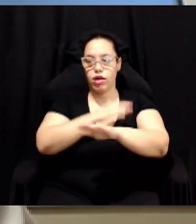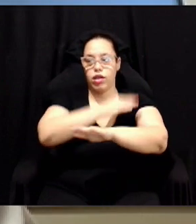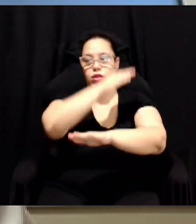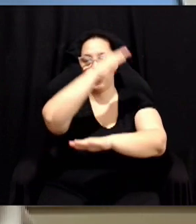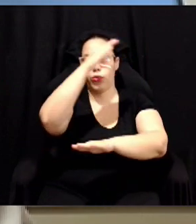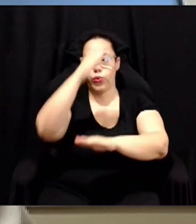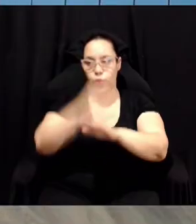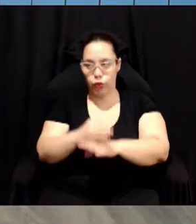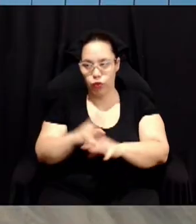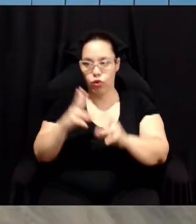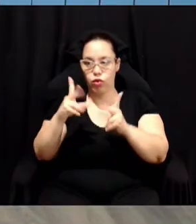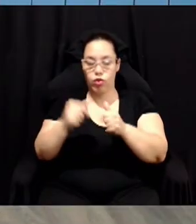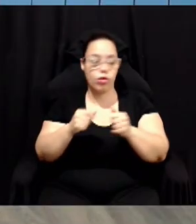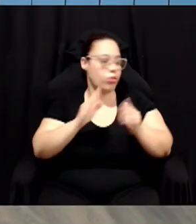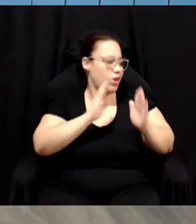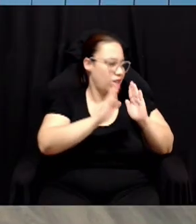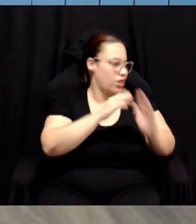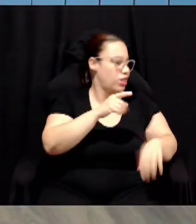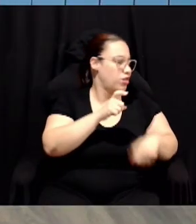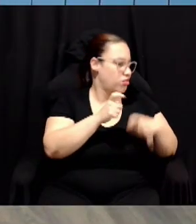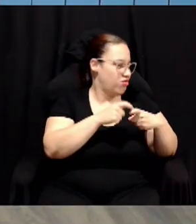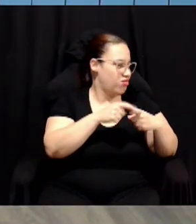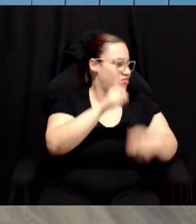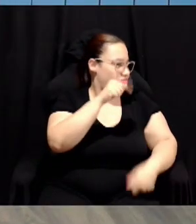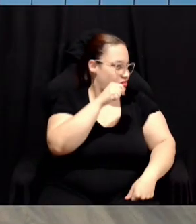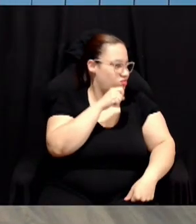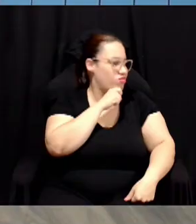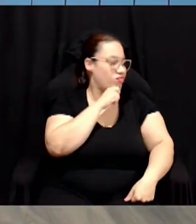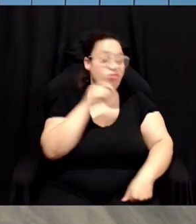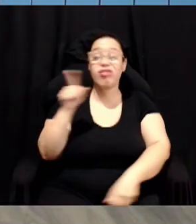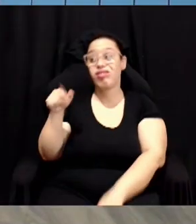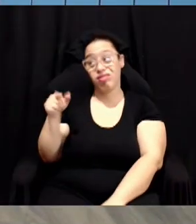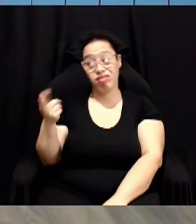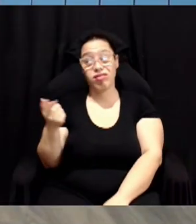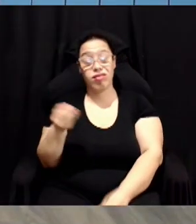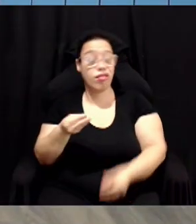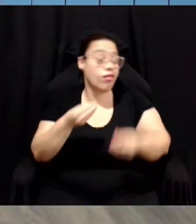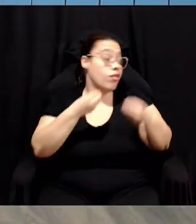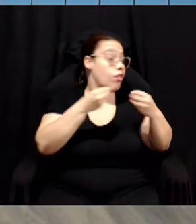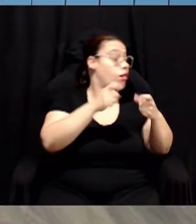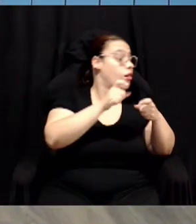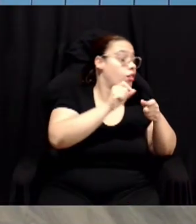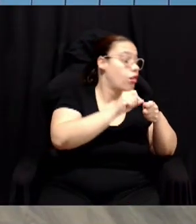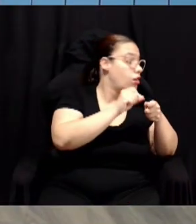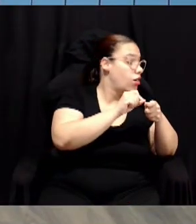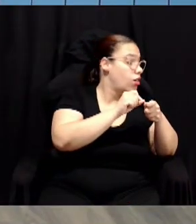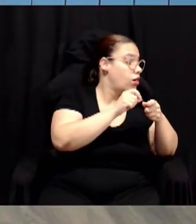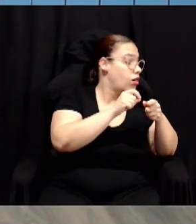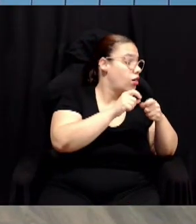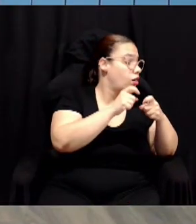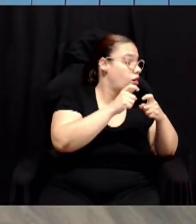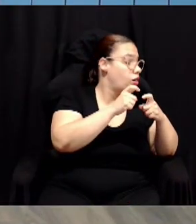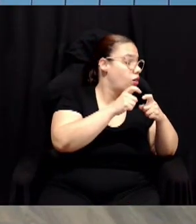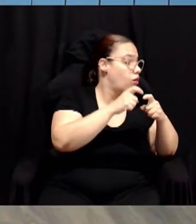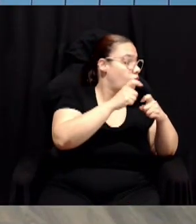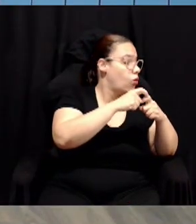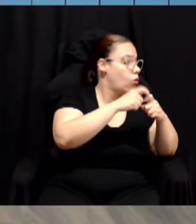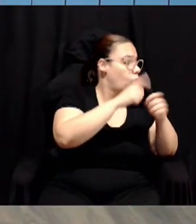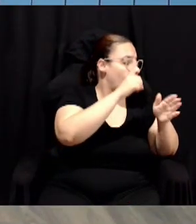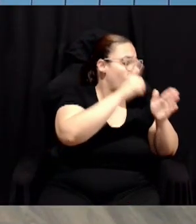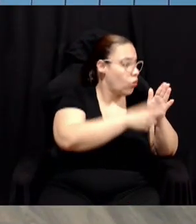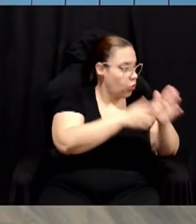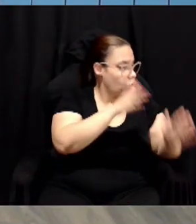Bastante tempo, né, doutor? É, É, Como que é feito, então, o diagnóstico dessa doença? Já existe